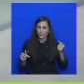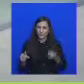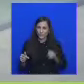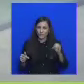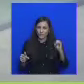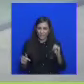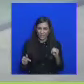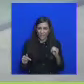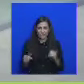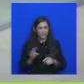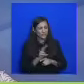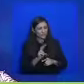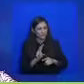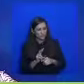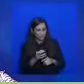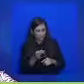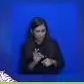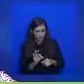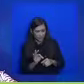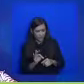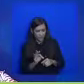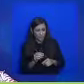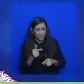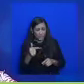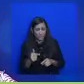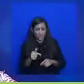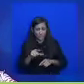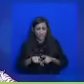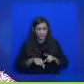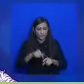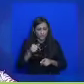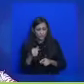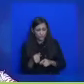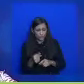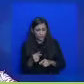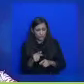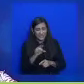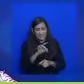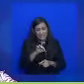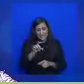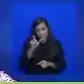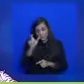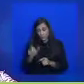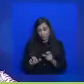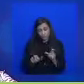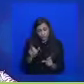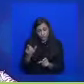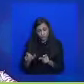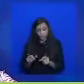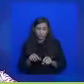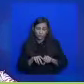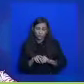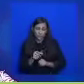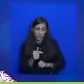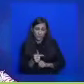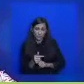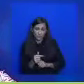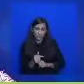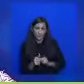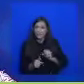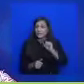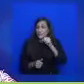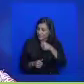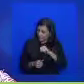0. Senhores auditores, senhores confirmam os 7 números sorteados para cada uma das 7 colunas do Super 7?